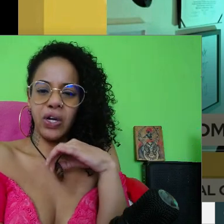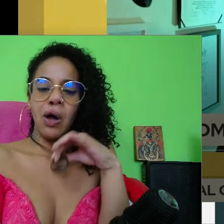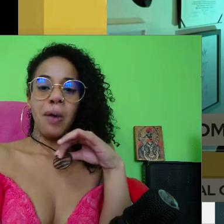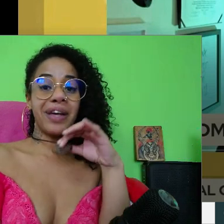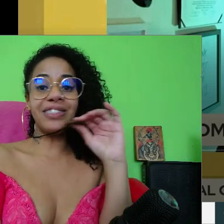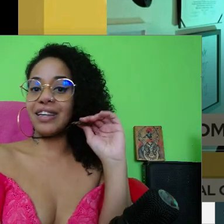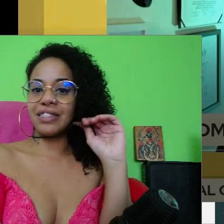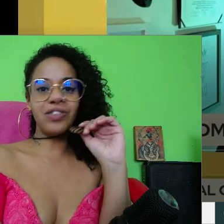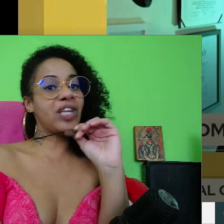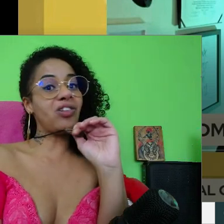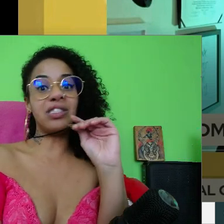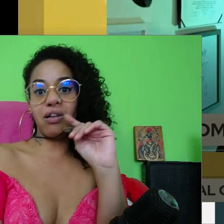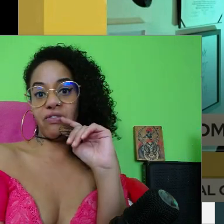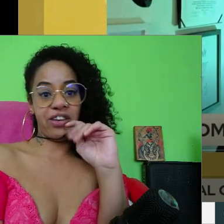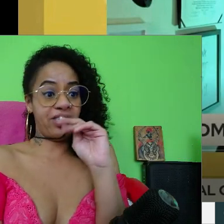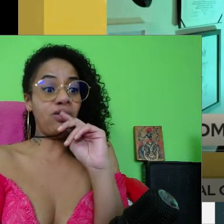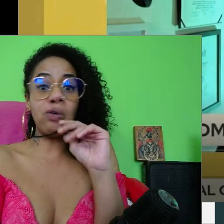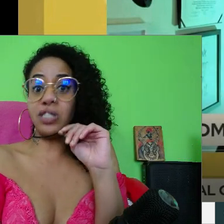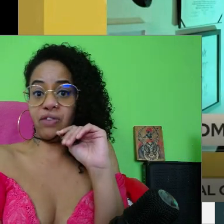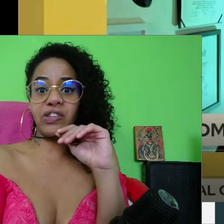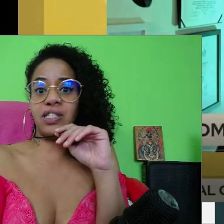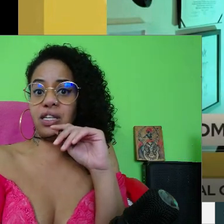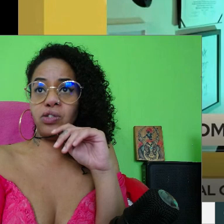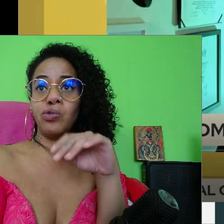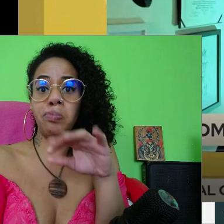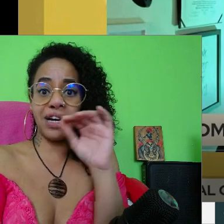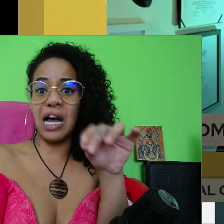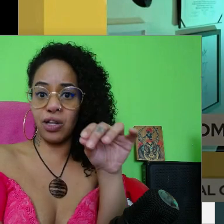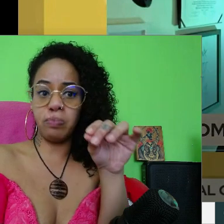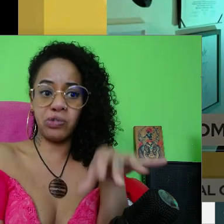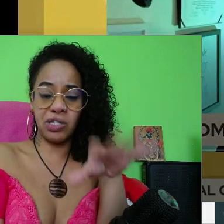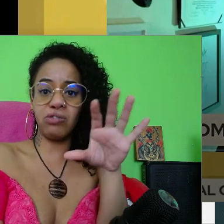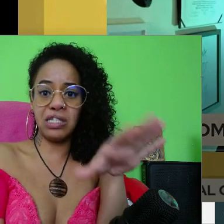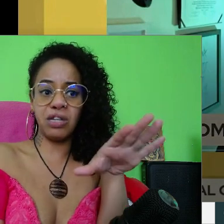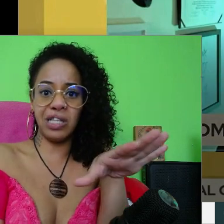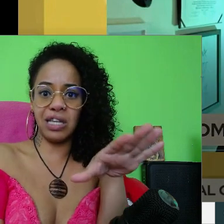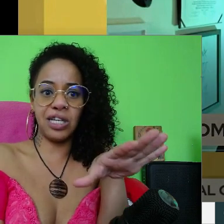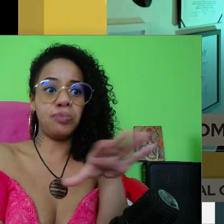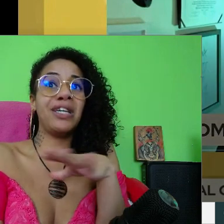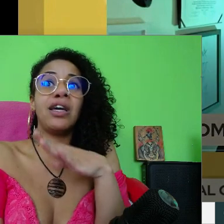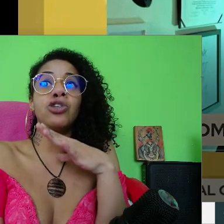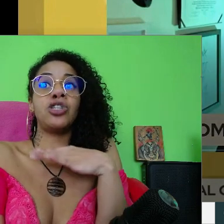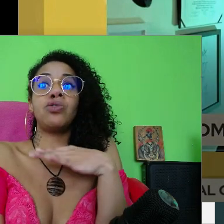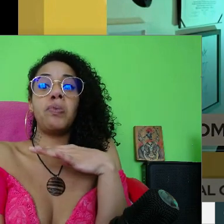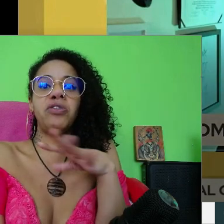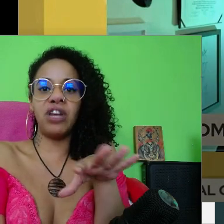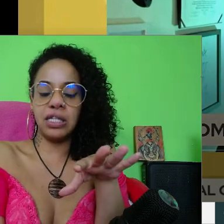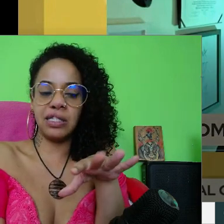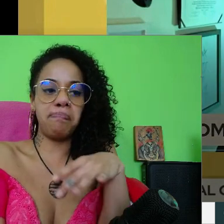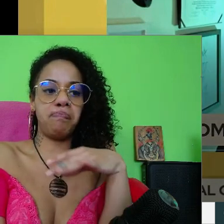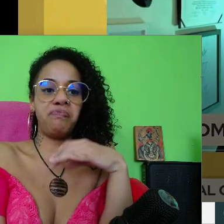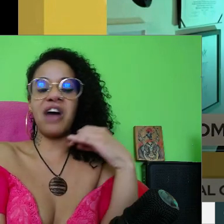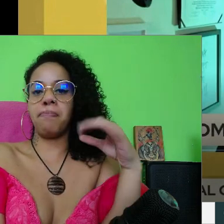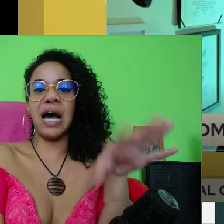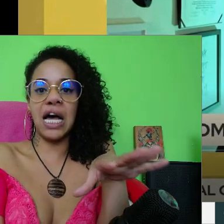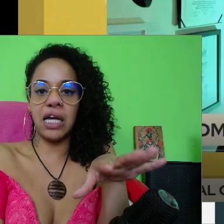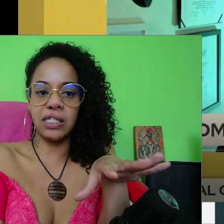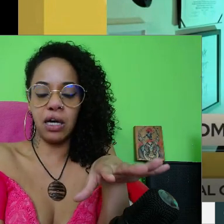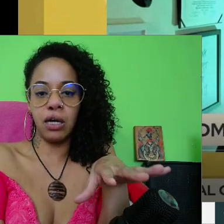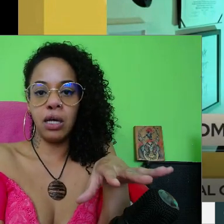mundo porque assim você não tem noção velho se eu conseguir fazer isso no mercado para o segurança não dá atrás de mim eu já estou muito feliz não